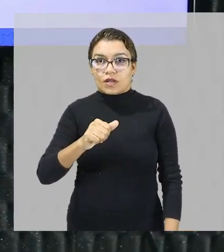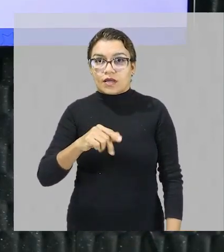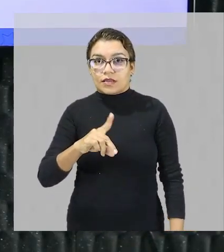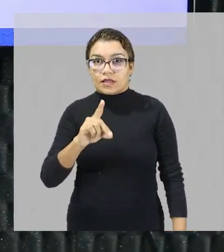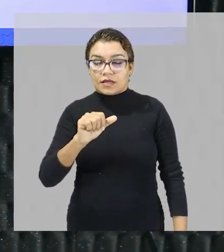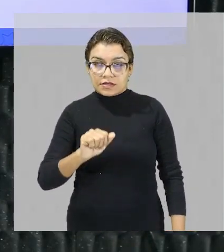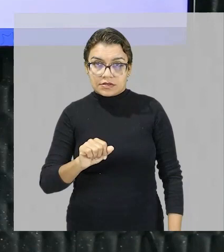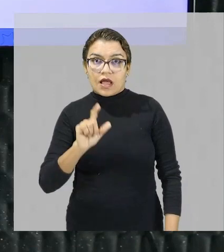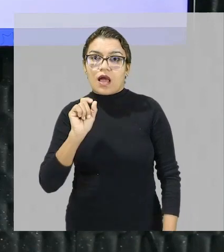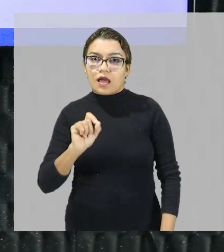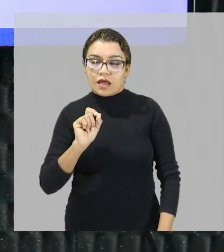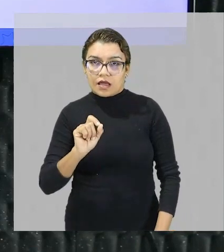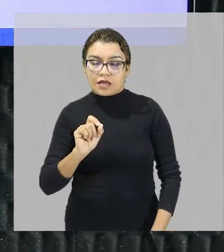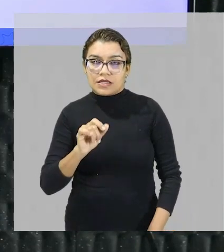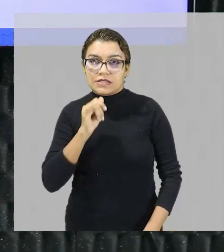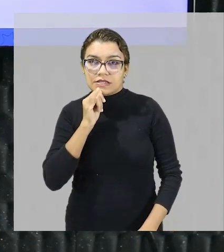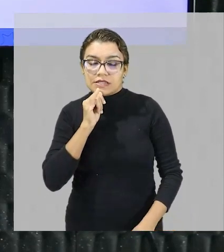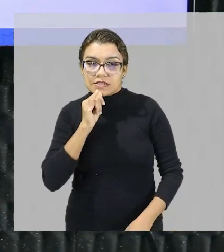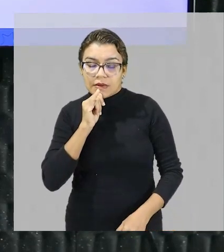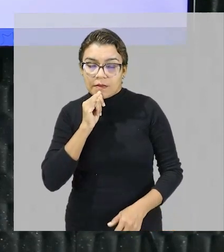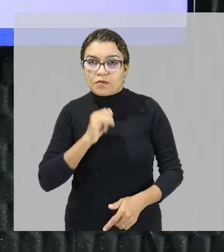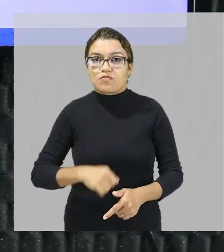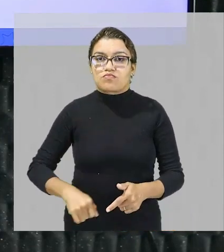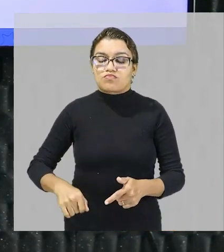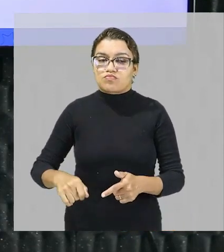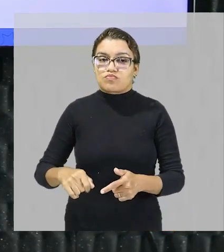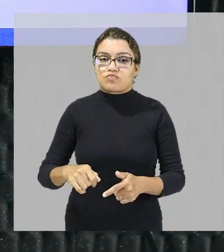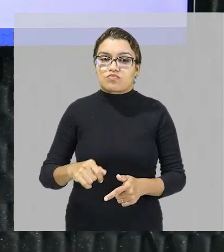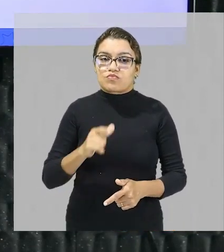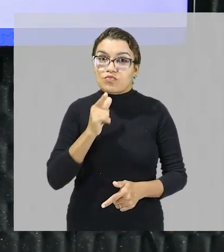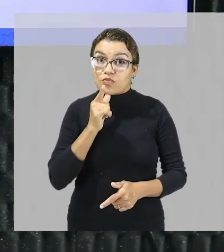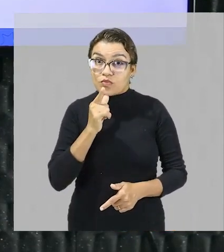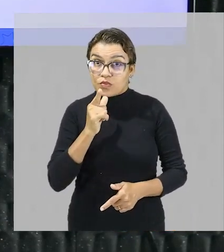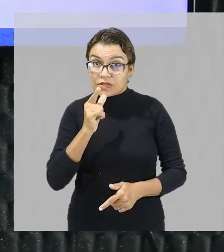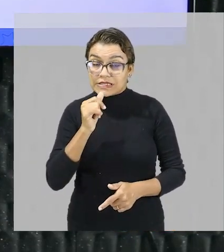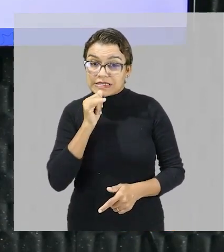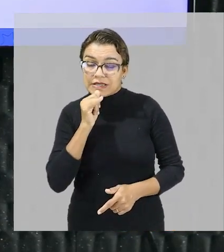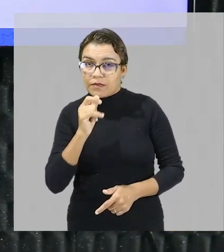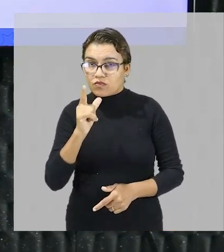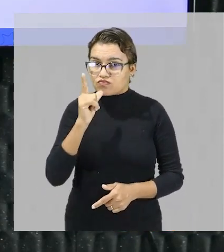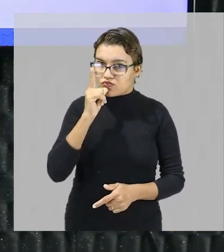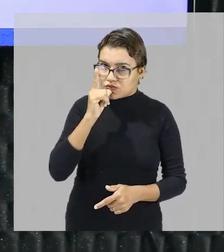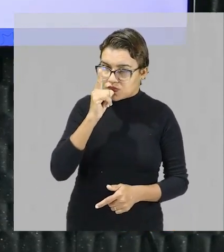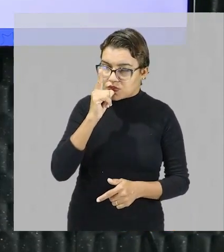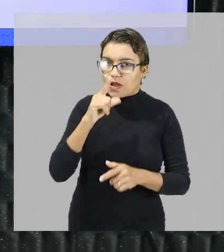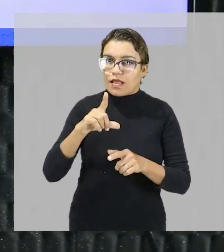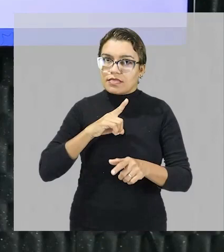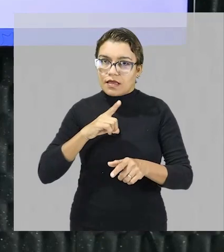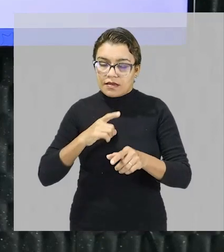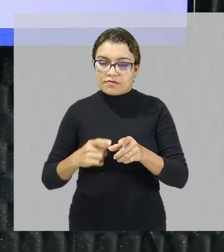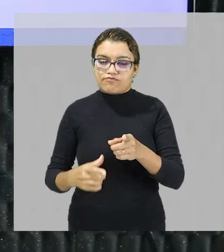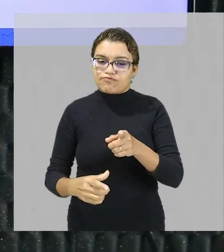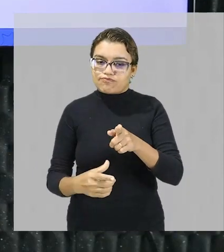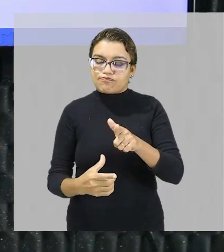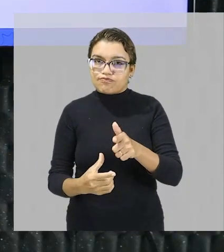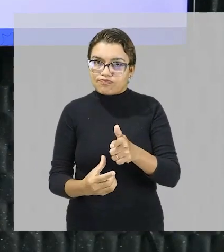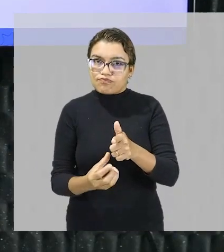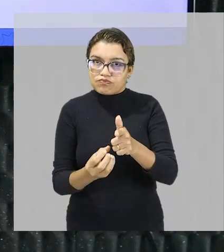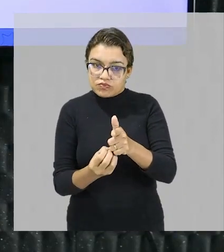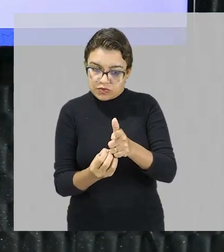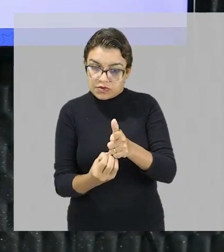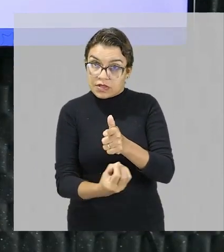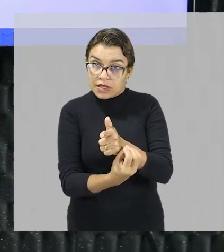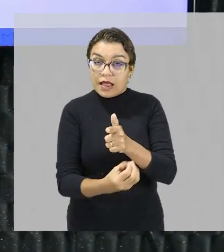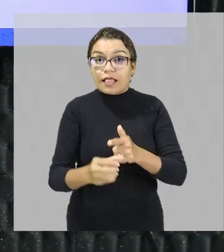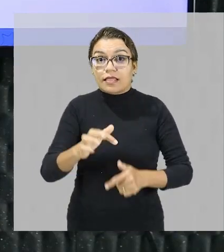elas são o testículo, né, os testículos nos homens e os ovários nas mulheres. Então,